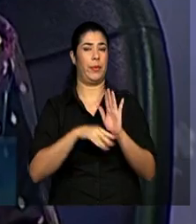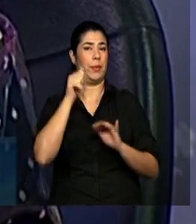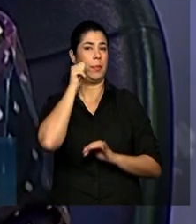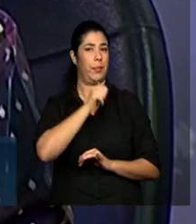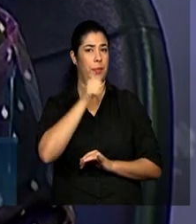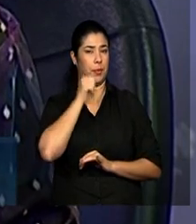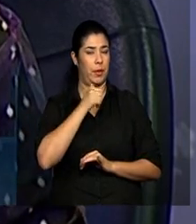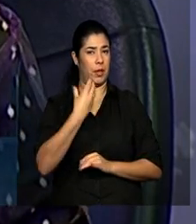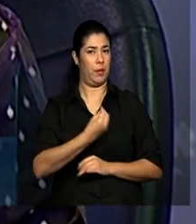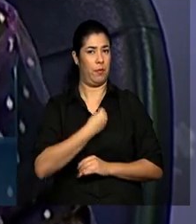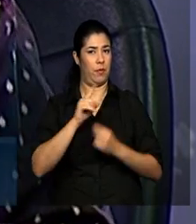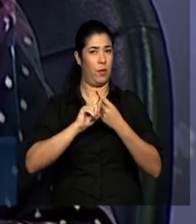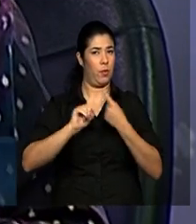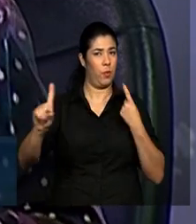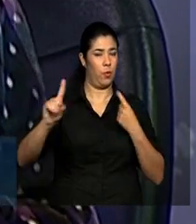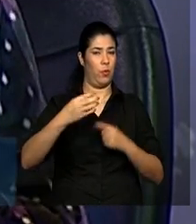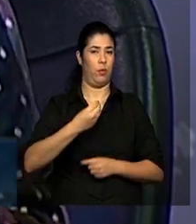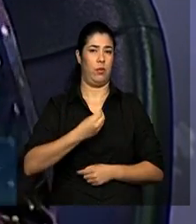e